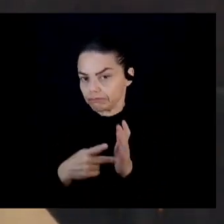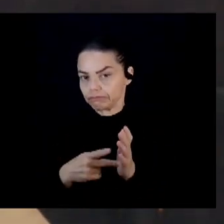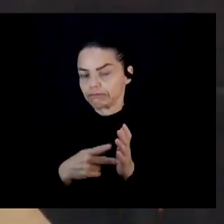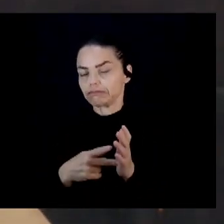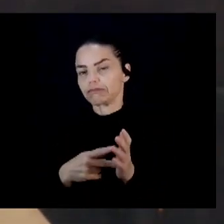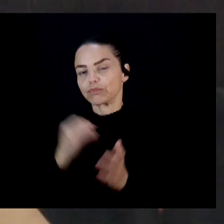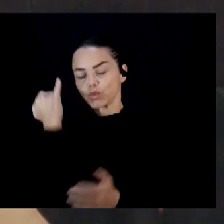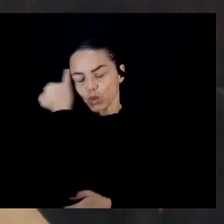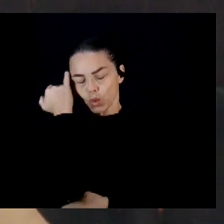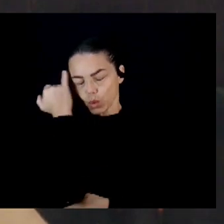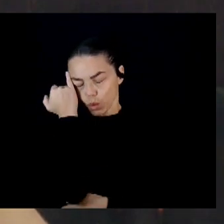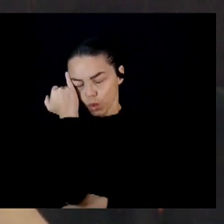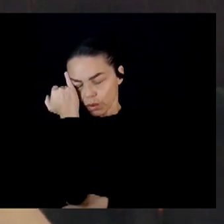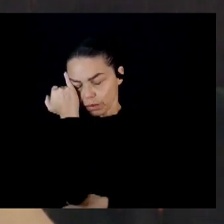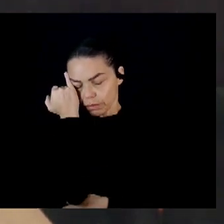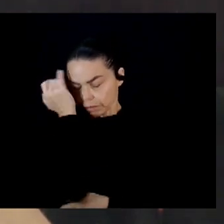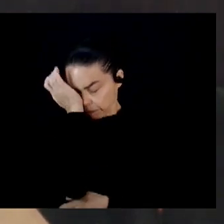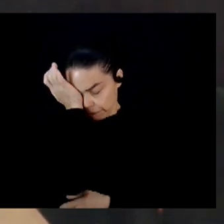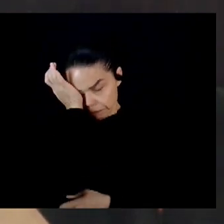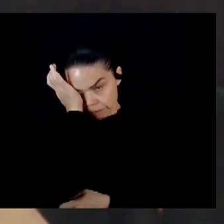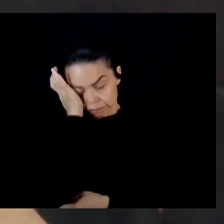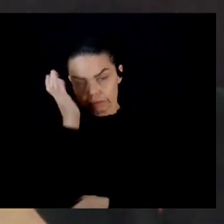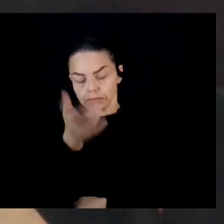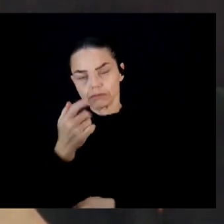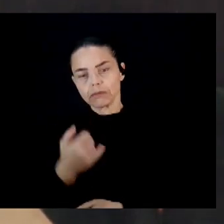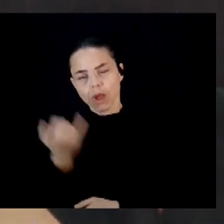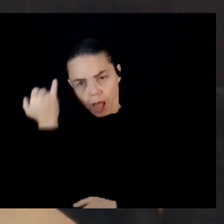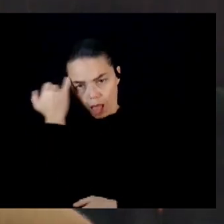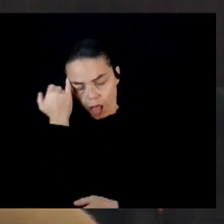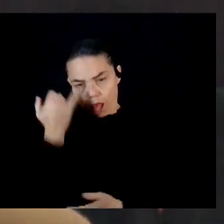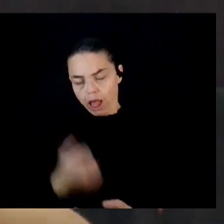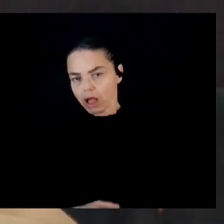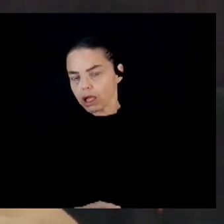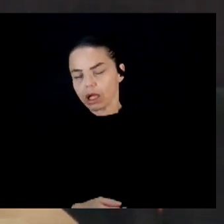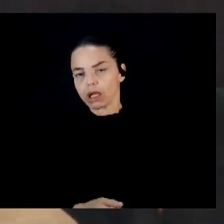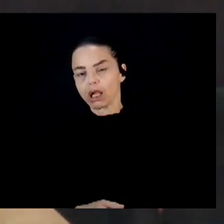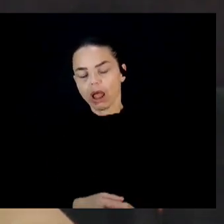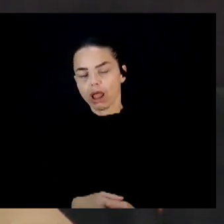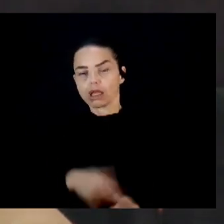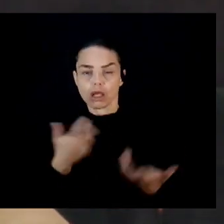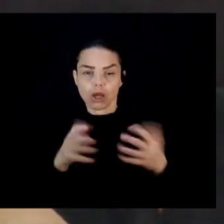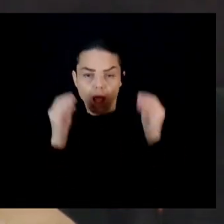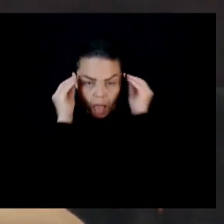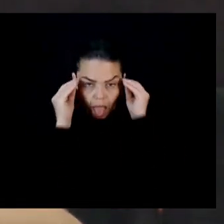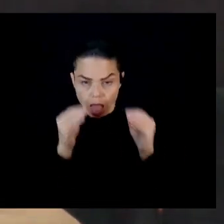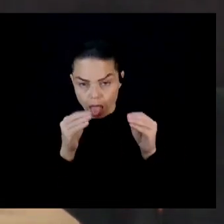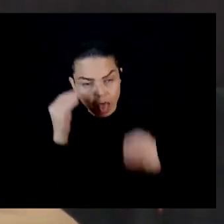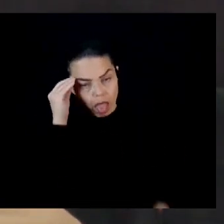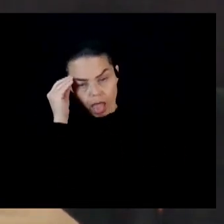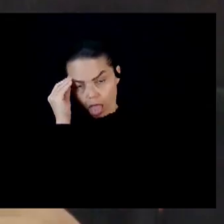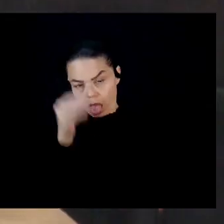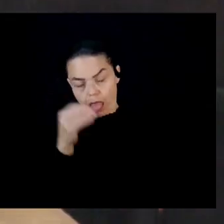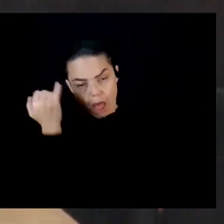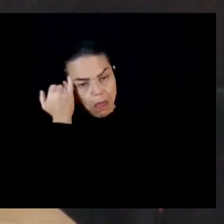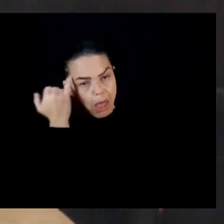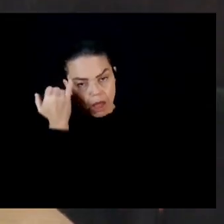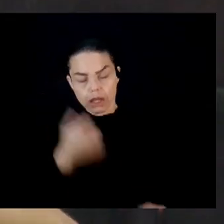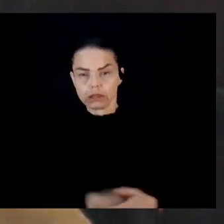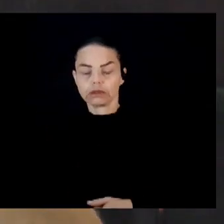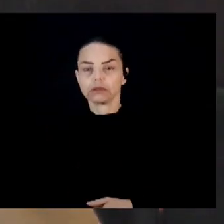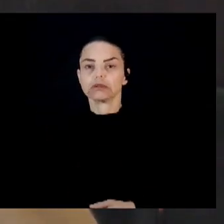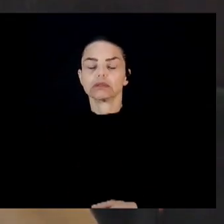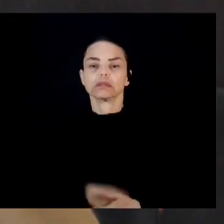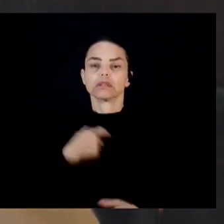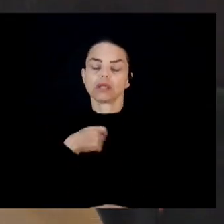Então, quando alguém vira para você e fala, você é preguiçosa, por isso que você não consegue, ela está ferindo diretamente a minha autoestima, a